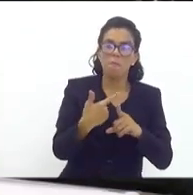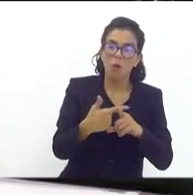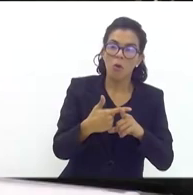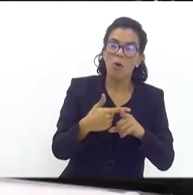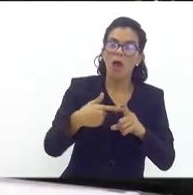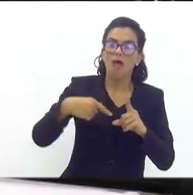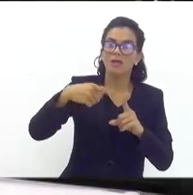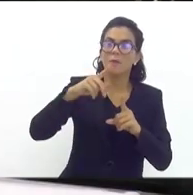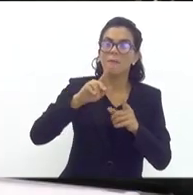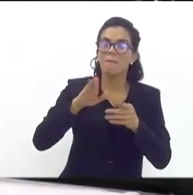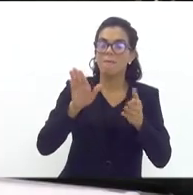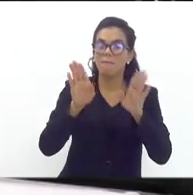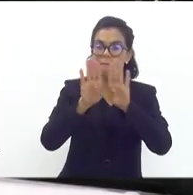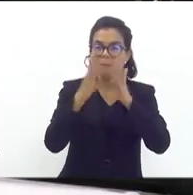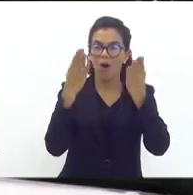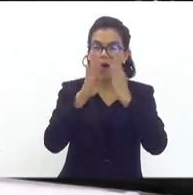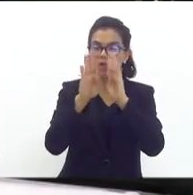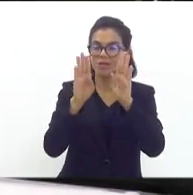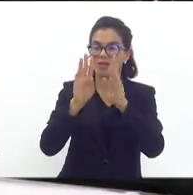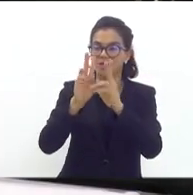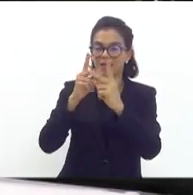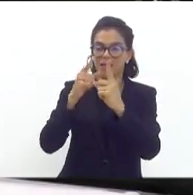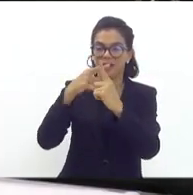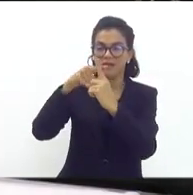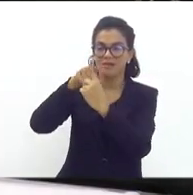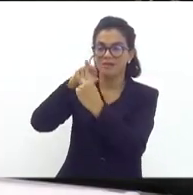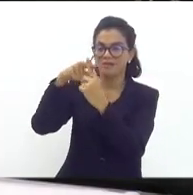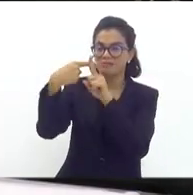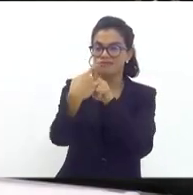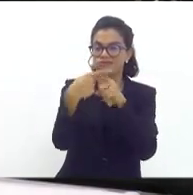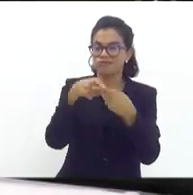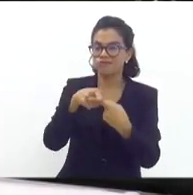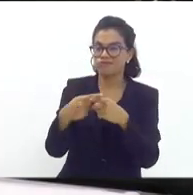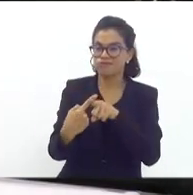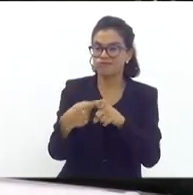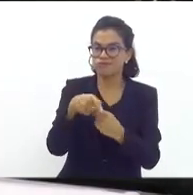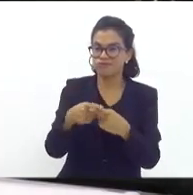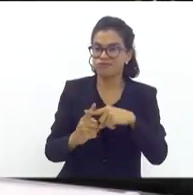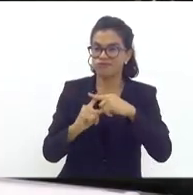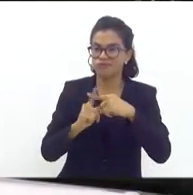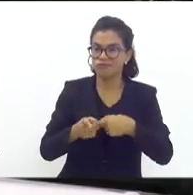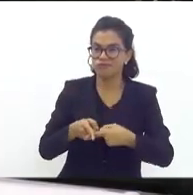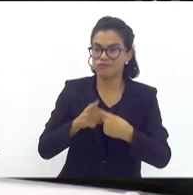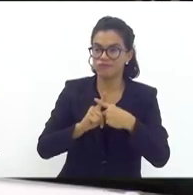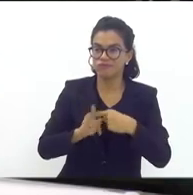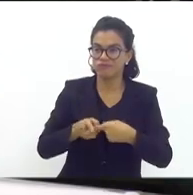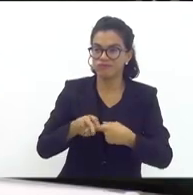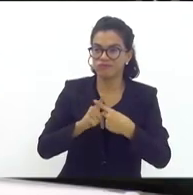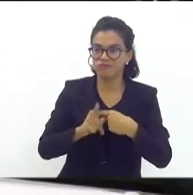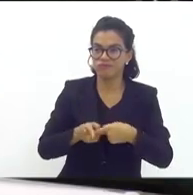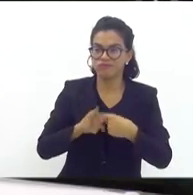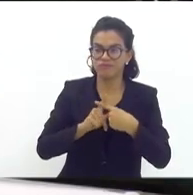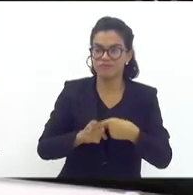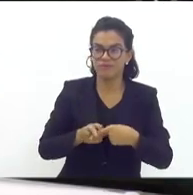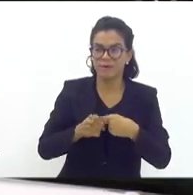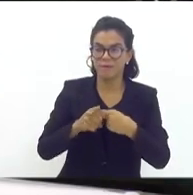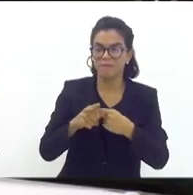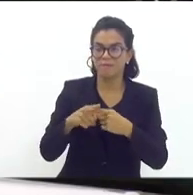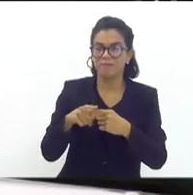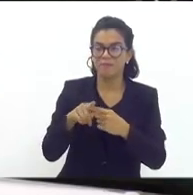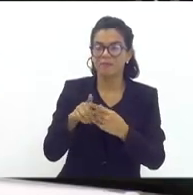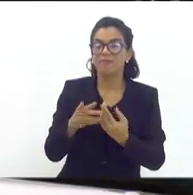giratória tem gente que trabalhou na na indústria vai ser Conselheiro e depois só em voltar para a indústria ganhando mais